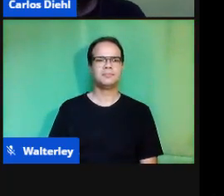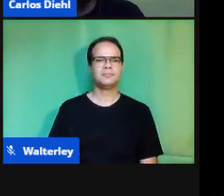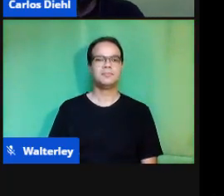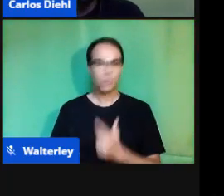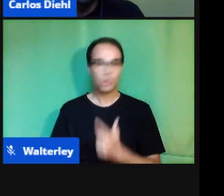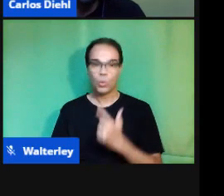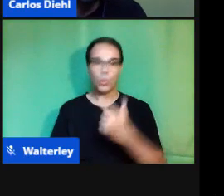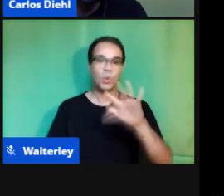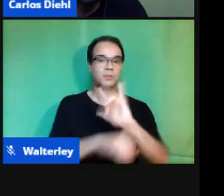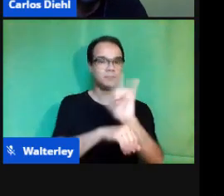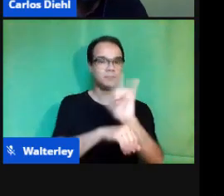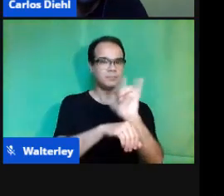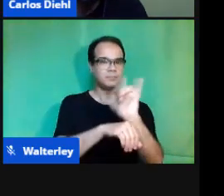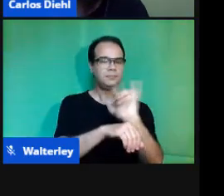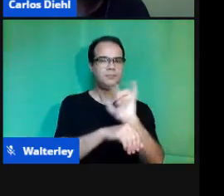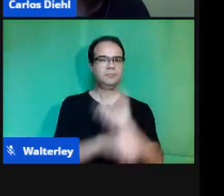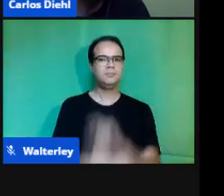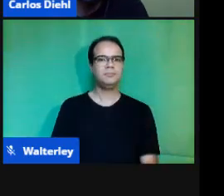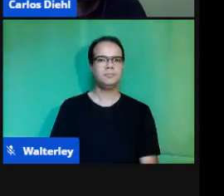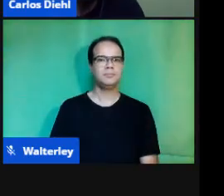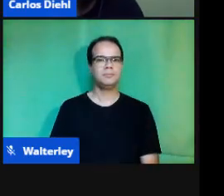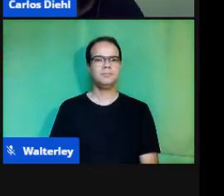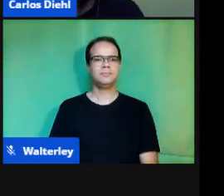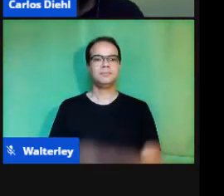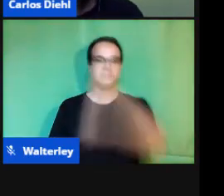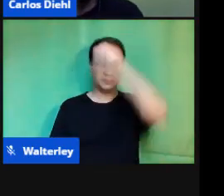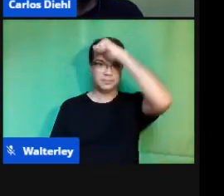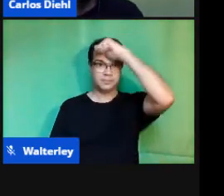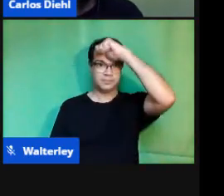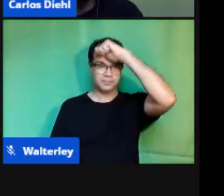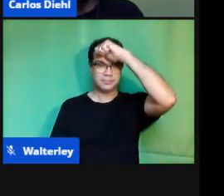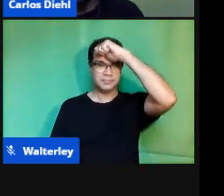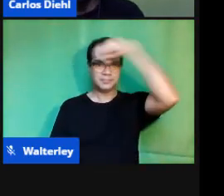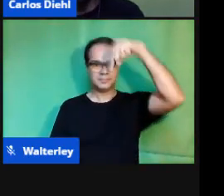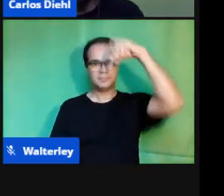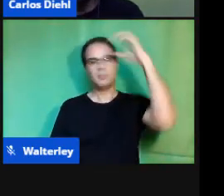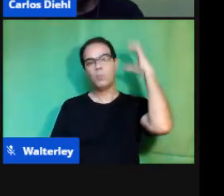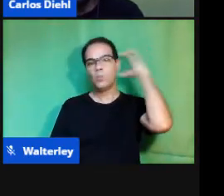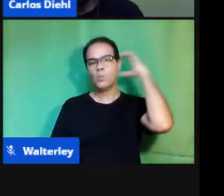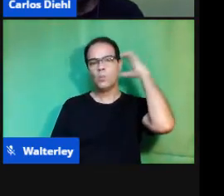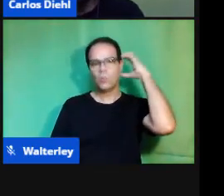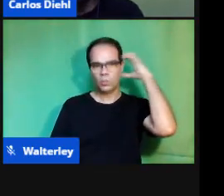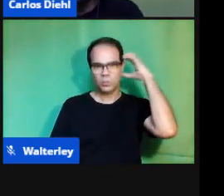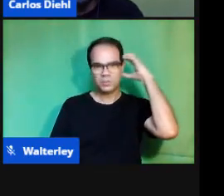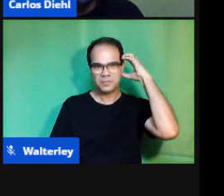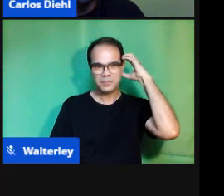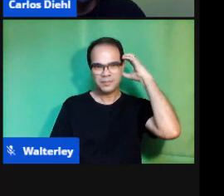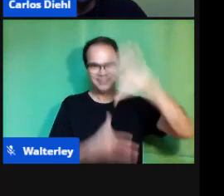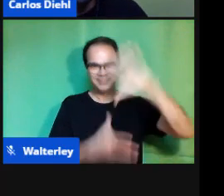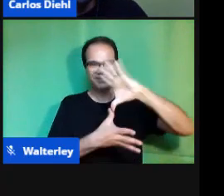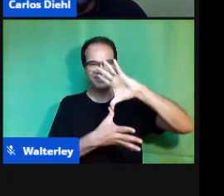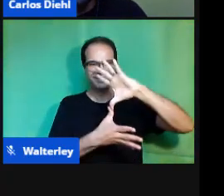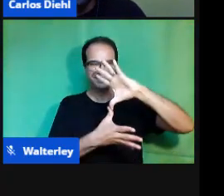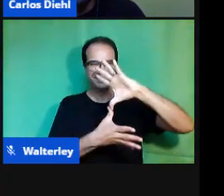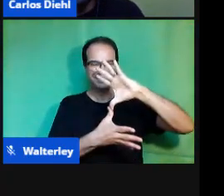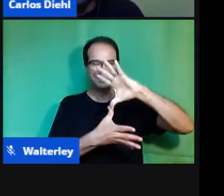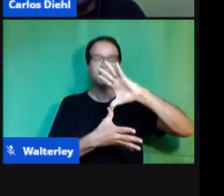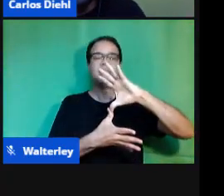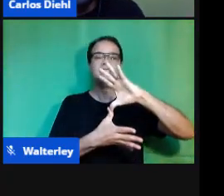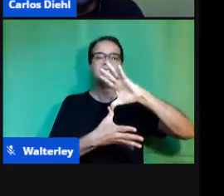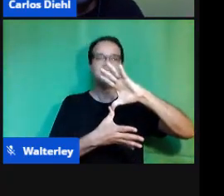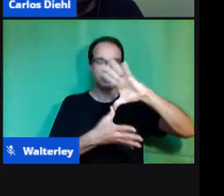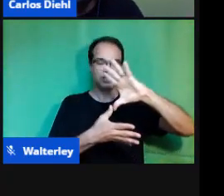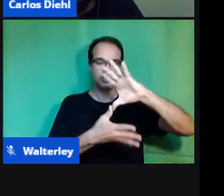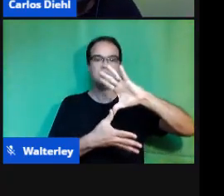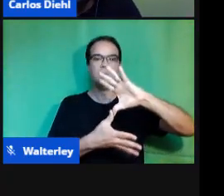Esse outro é o documentário Mato Grosso, Por que Dividir?, do professor João Fernando Pelho de Ferreira, lá da UEMS e